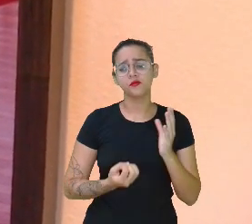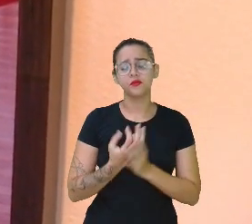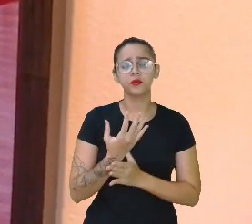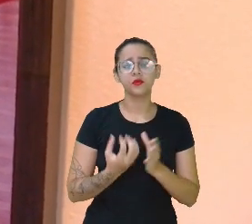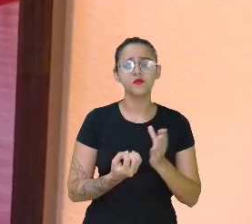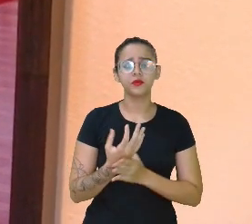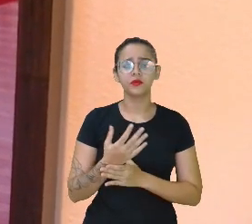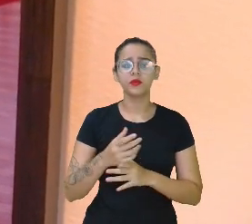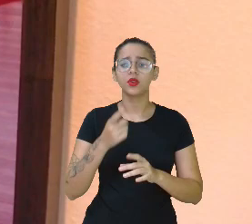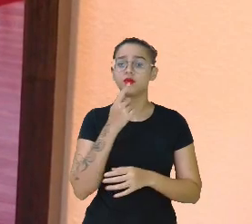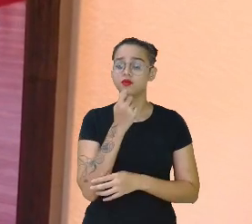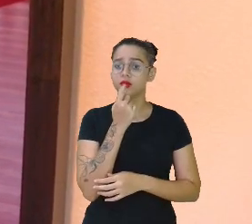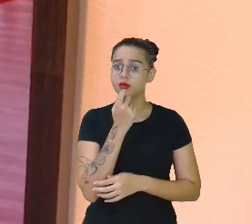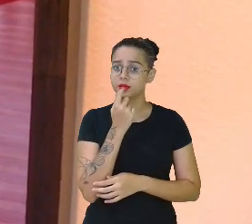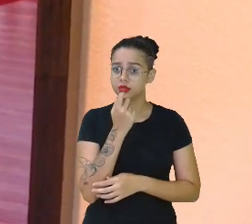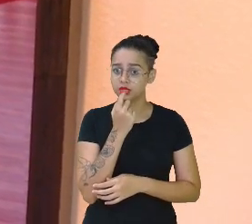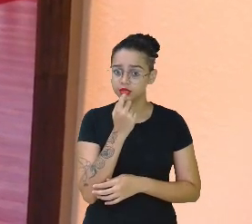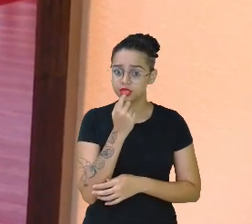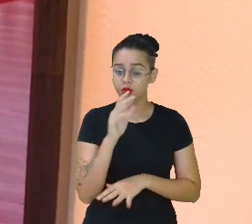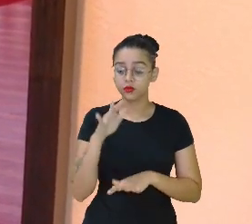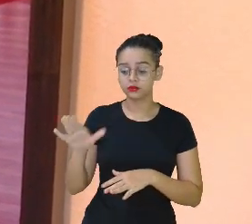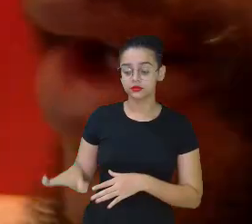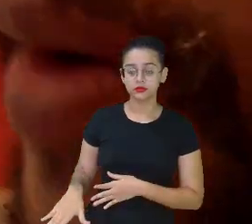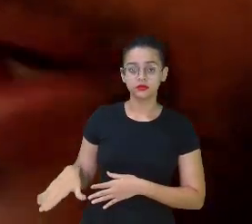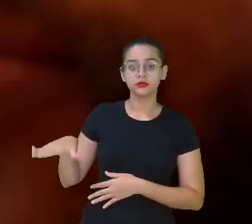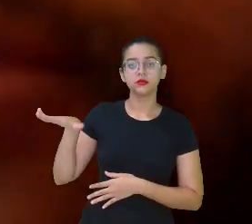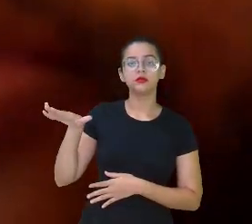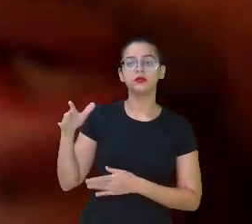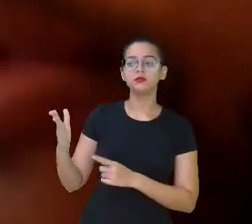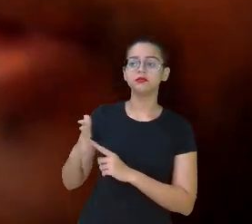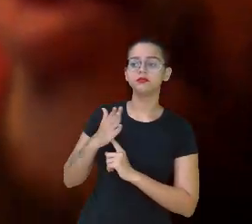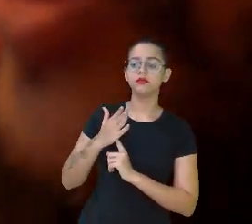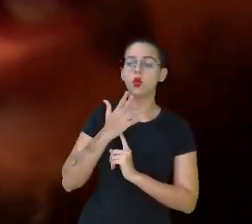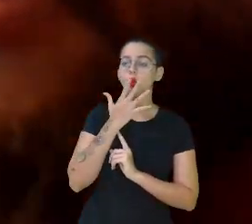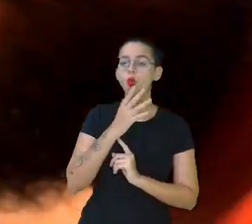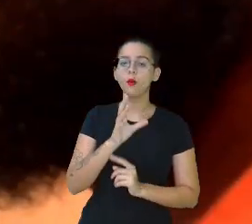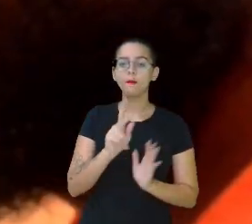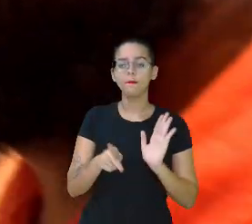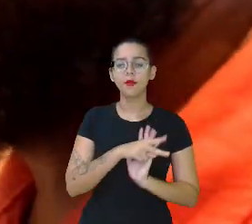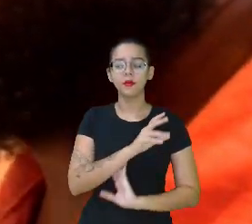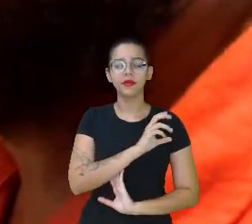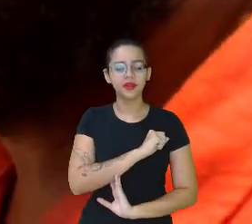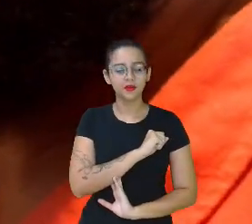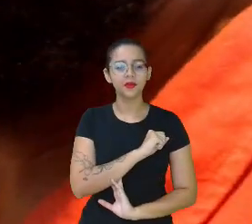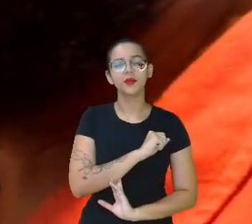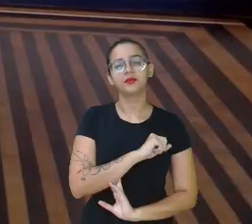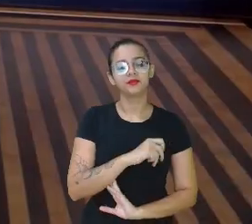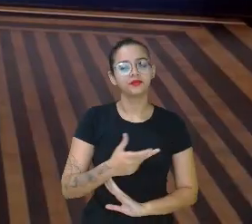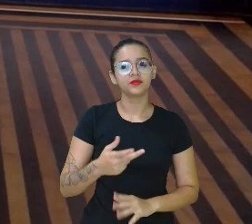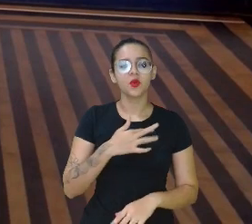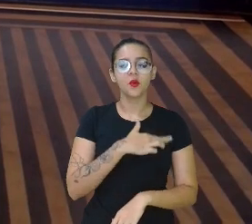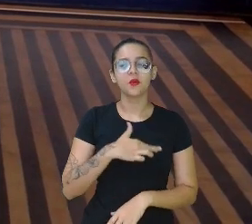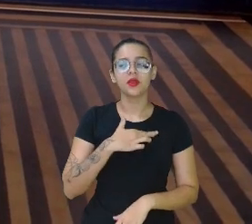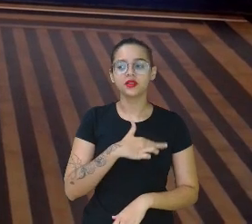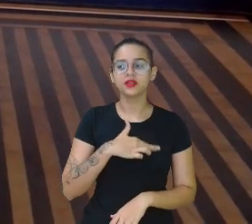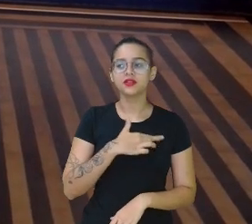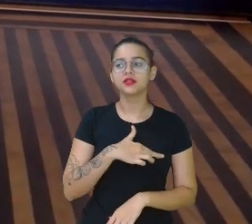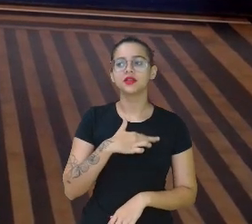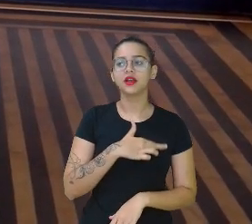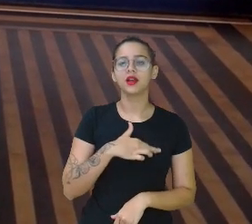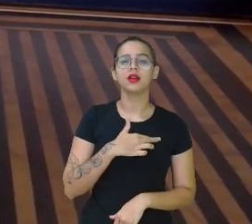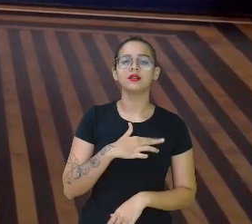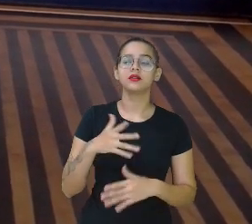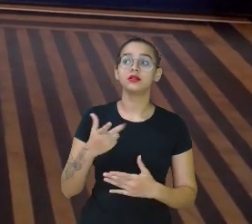O vermelho, quando criança, me apresentaram o vermelho como uma cor do amor, sabe? E assim, romantizava a cor assim.